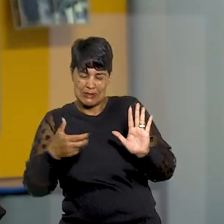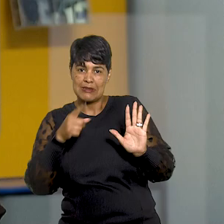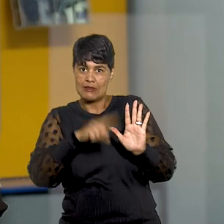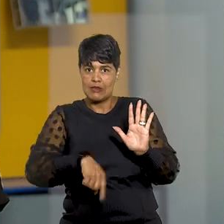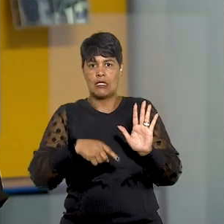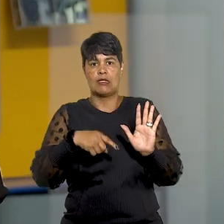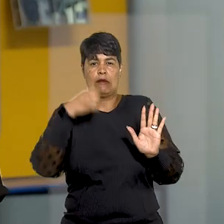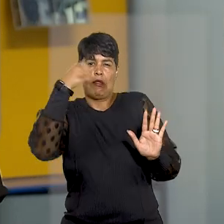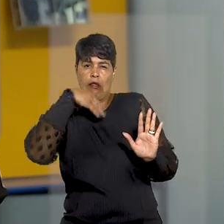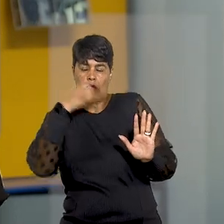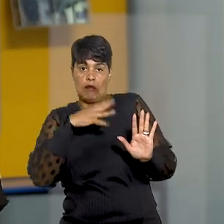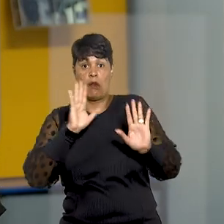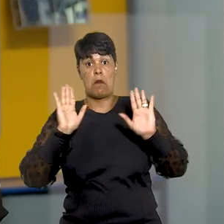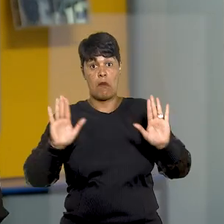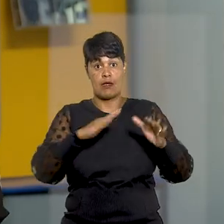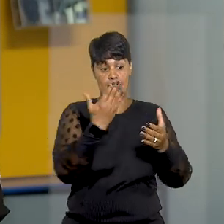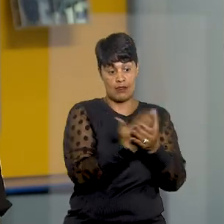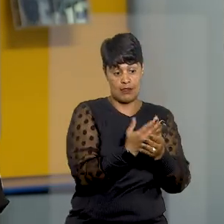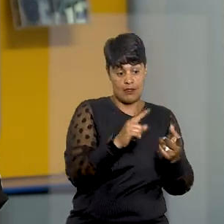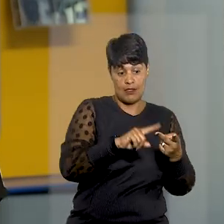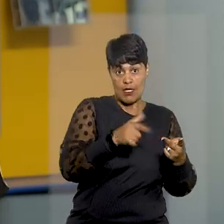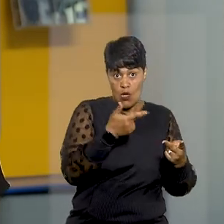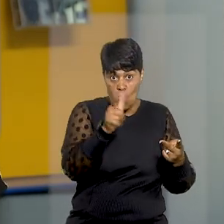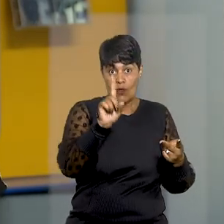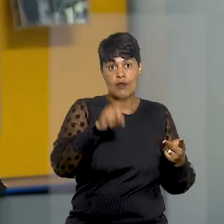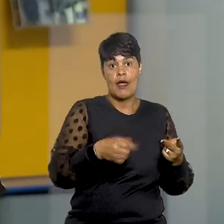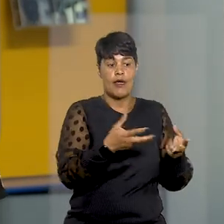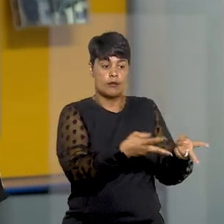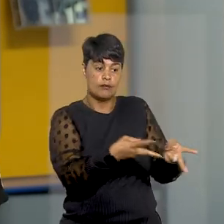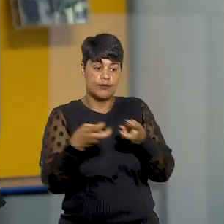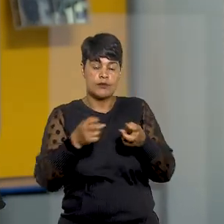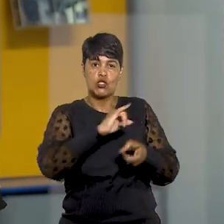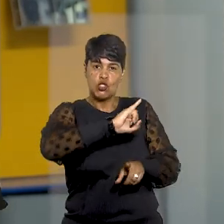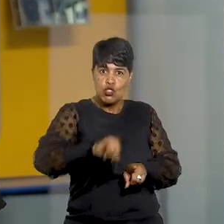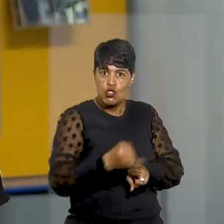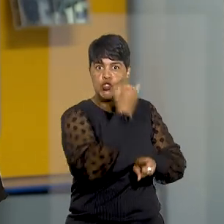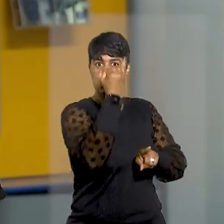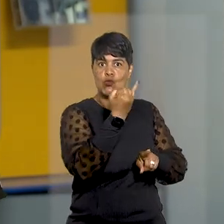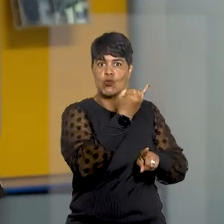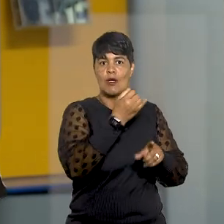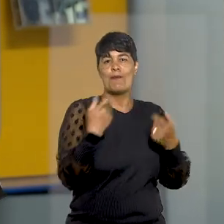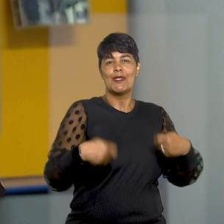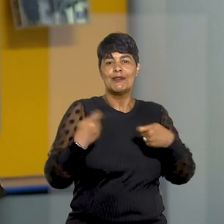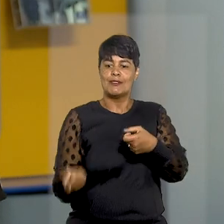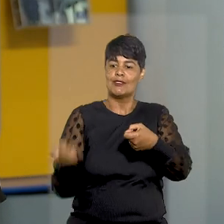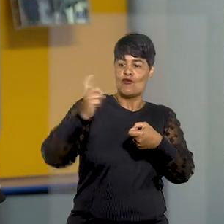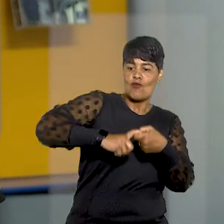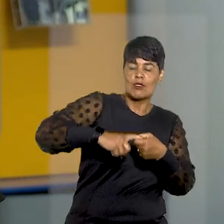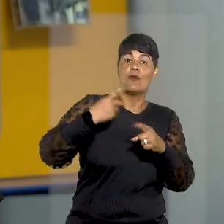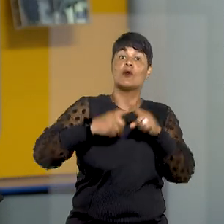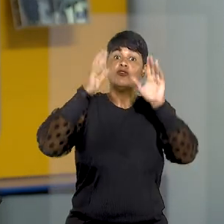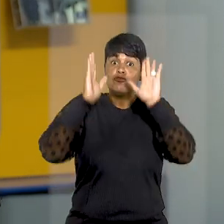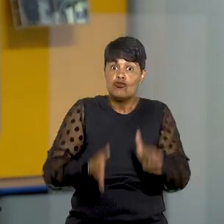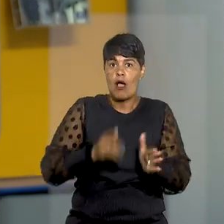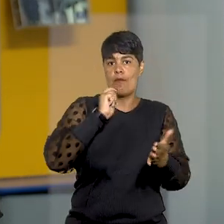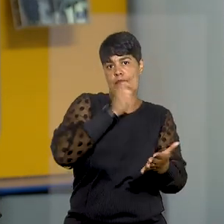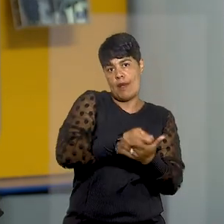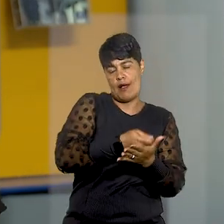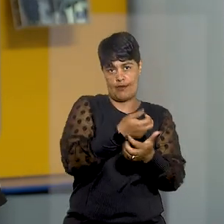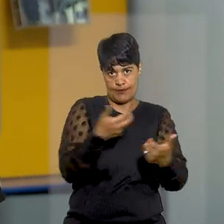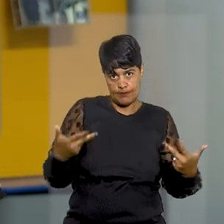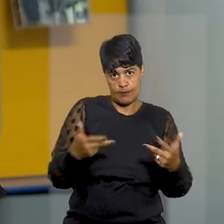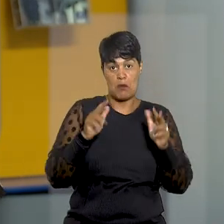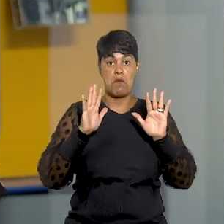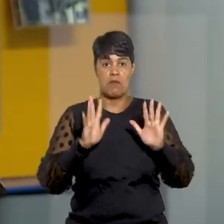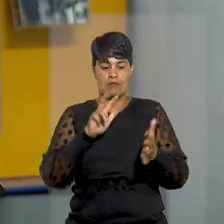como abusivas pelo cliente e na segunda era o recebimento dos juros incidentes sobre tarifas já consideradas Ilegais